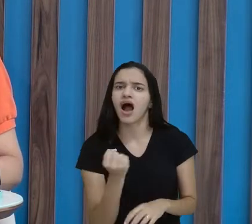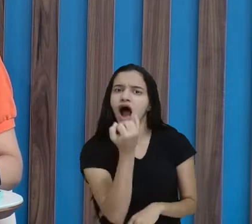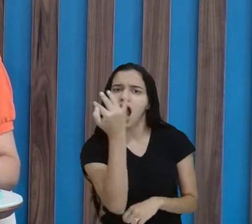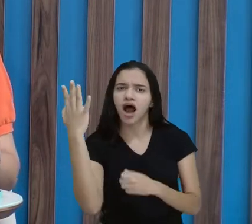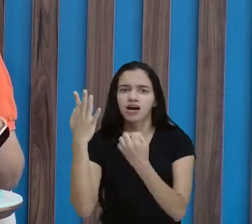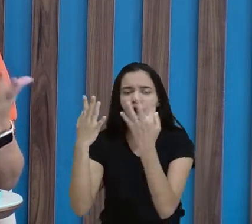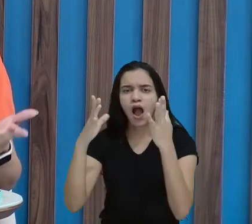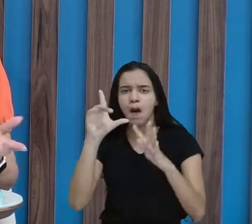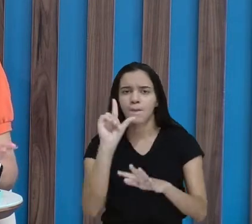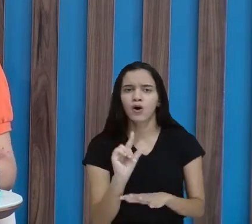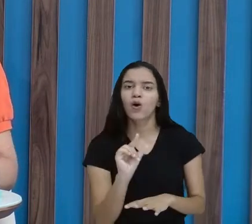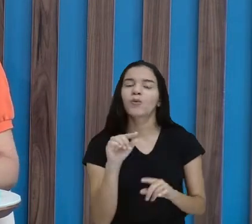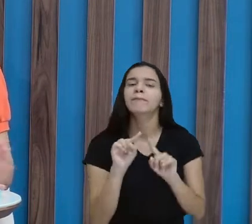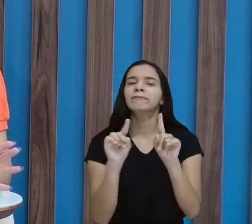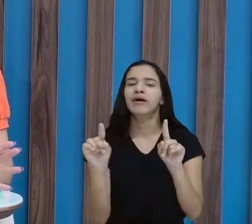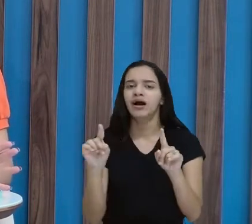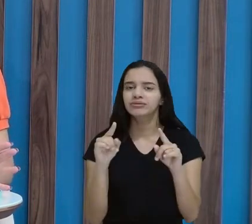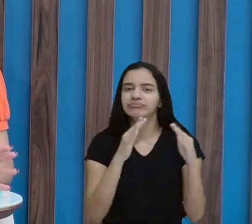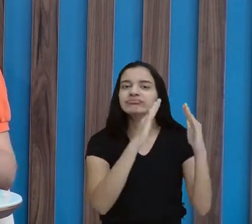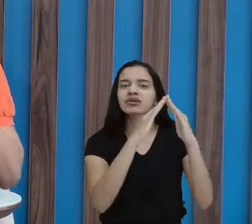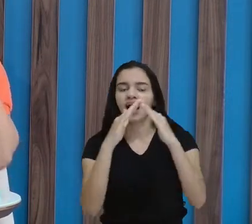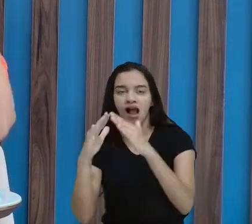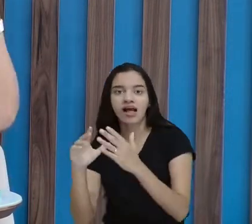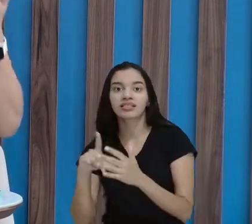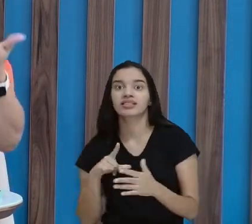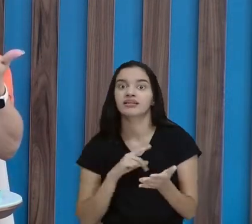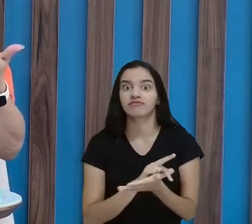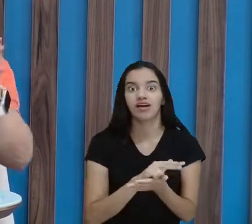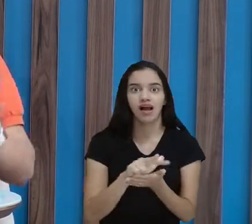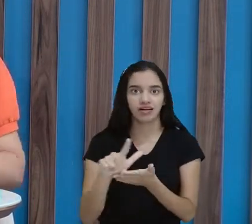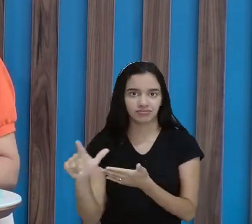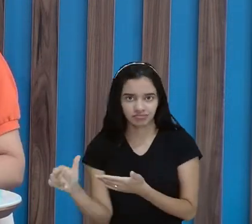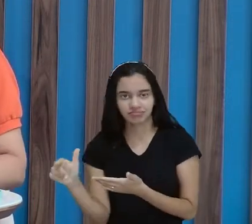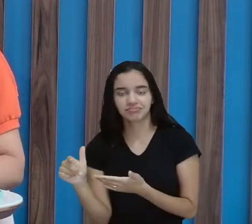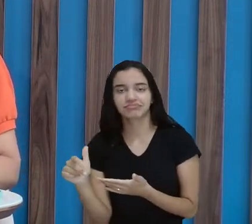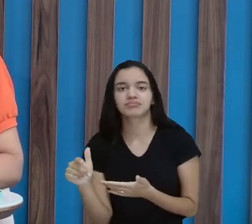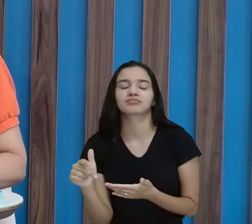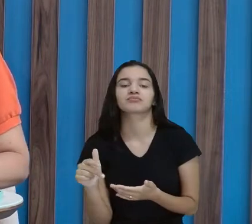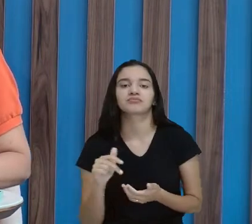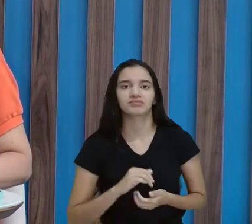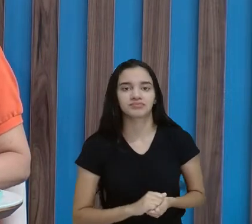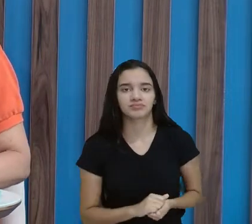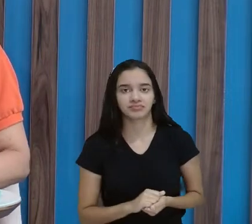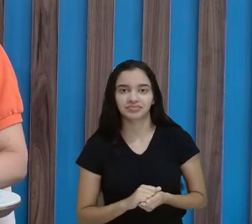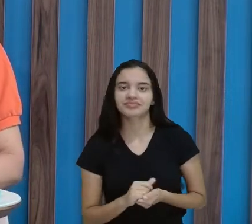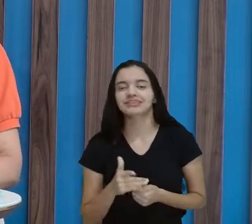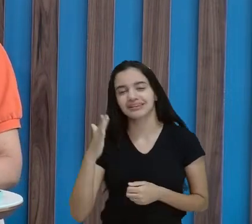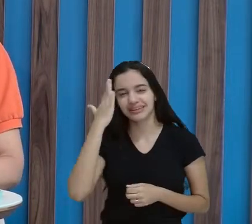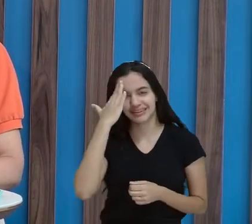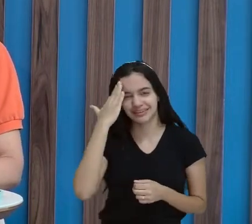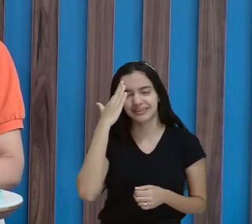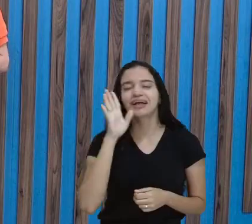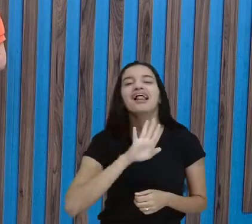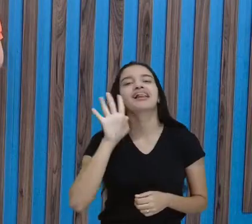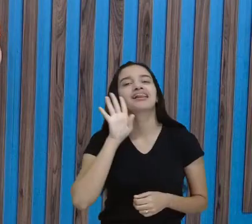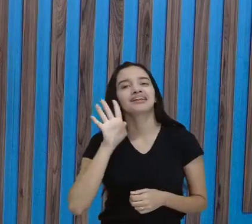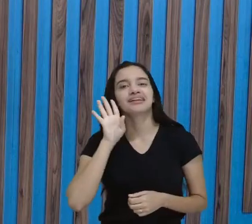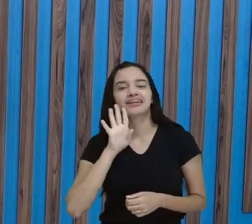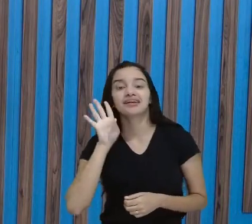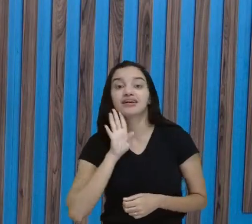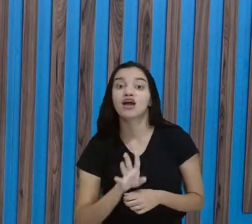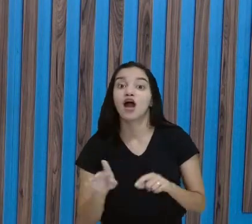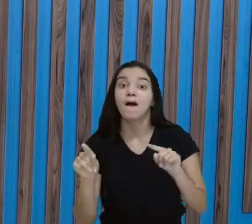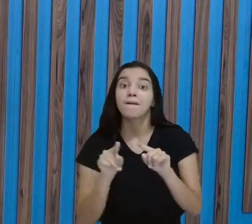mas assim, tem muitas casas. É o que eu vejo assim que eu saio na porta da minha casa. Entendi. Muito legal. Mas